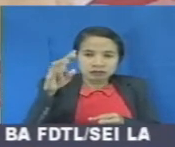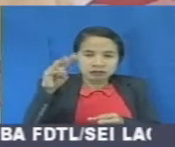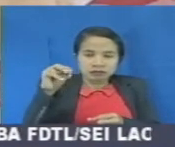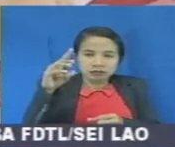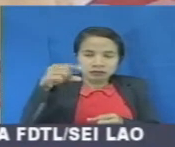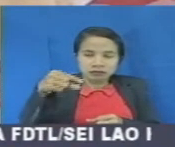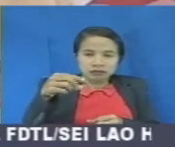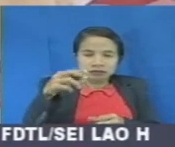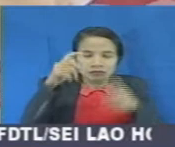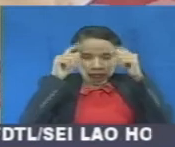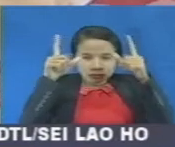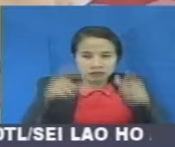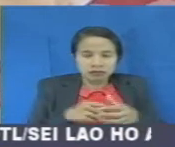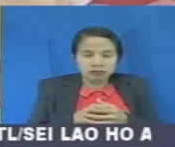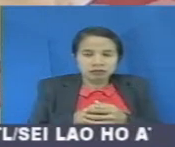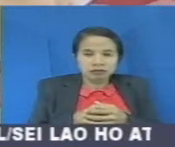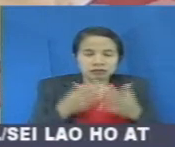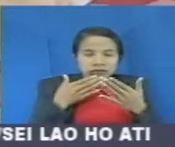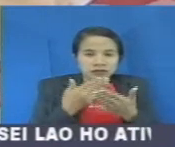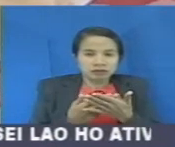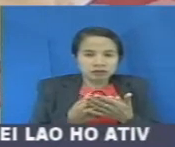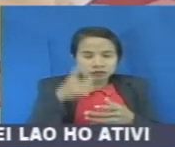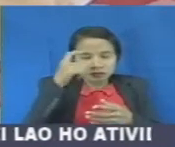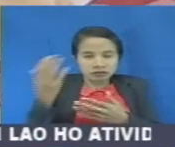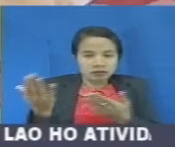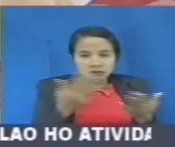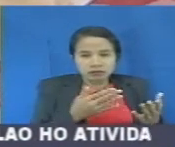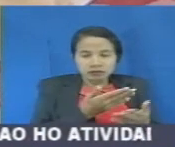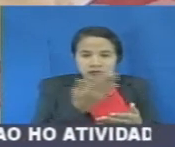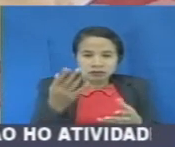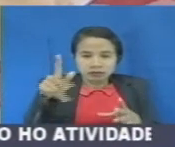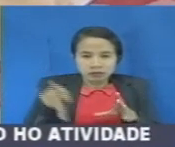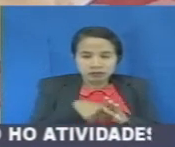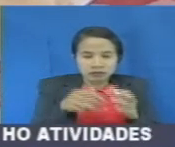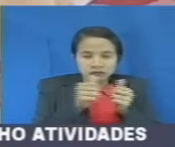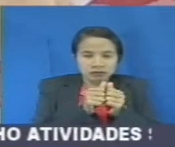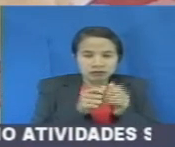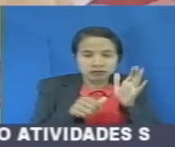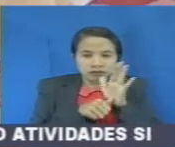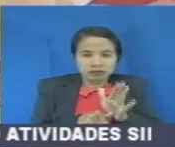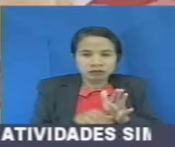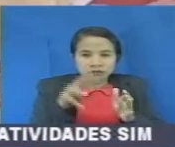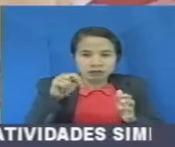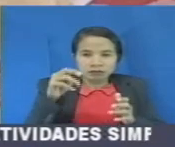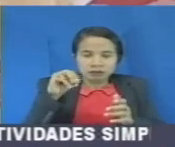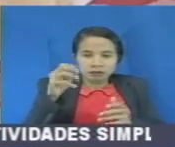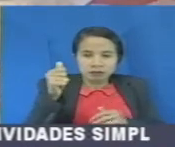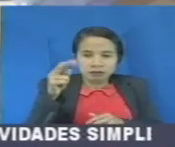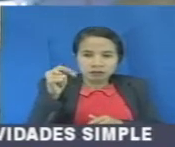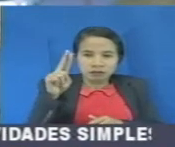meteorologia e geofisika Timor Leste. Diek tabade husi lori tebot sira ba kompanya mutu ko apresentador Manuel Alves.